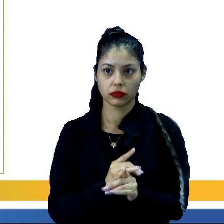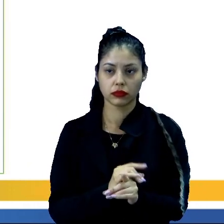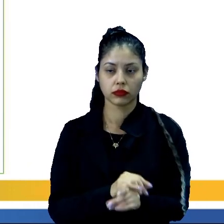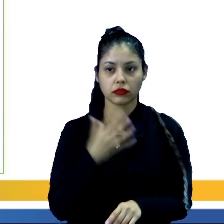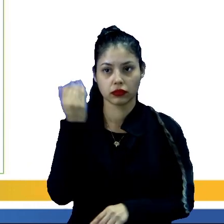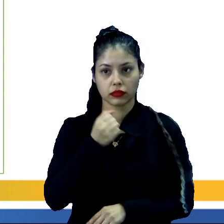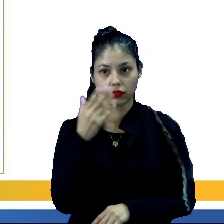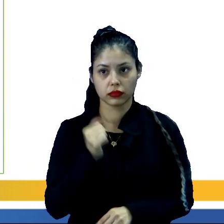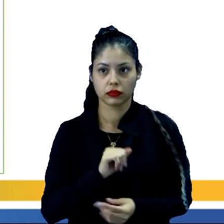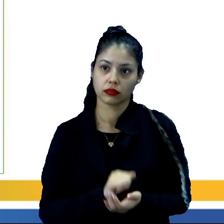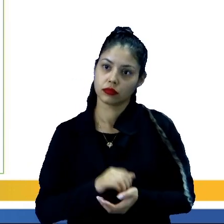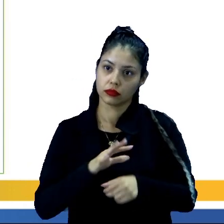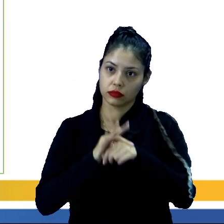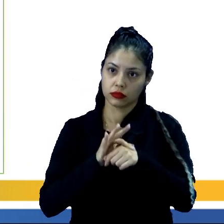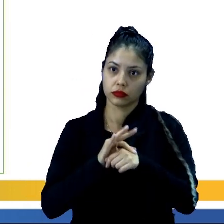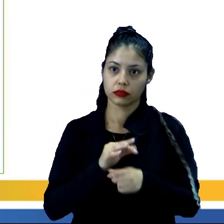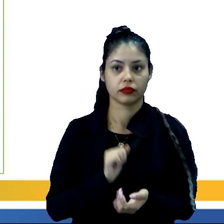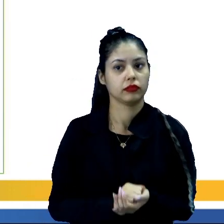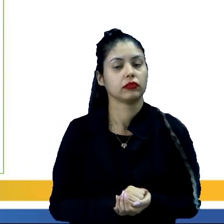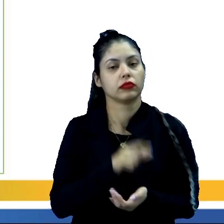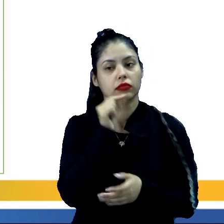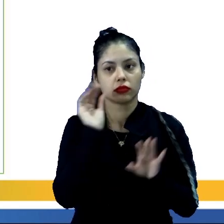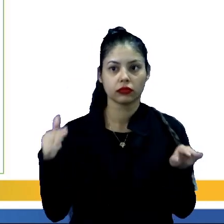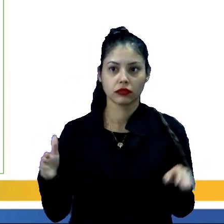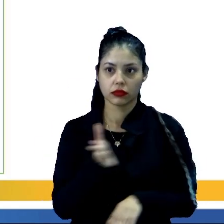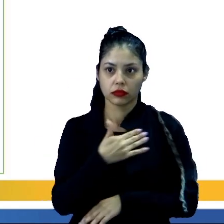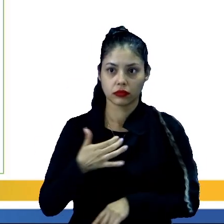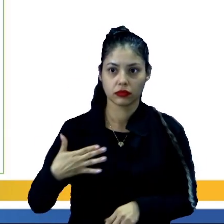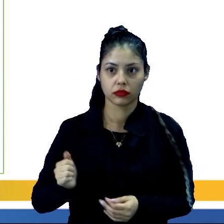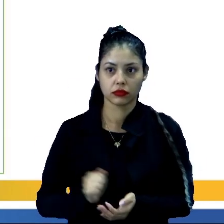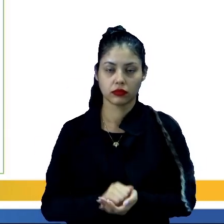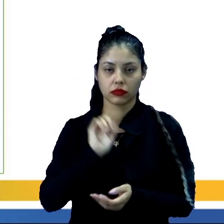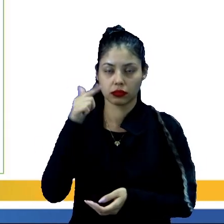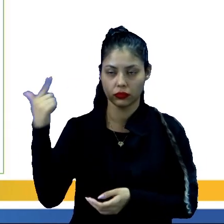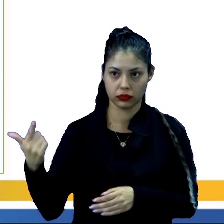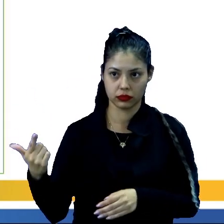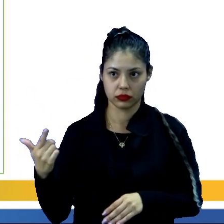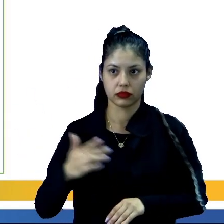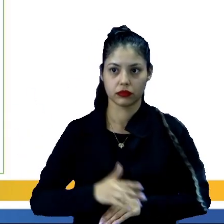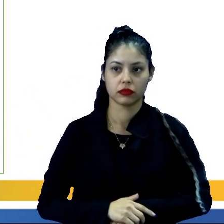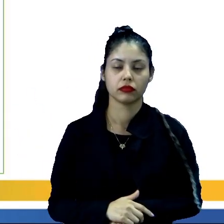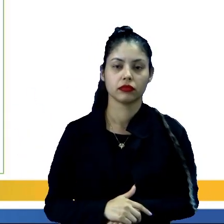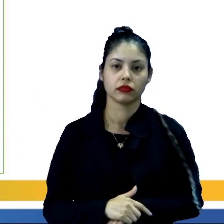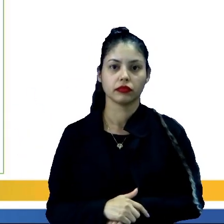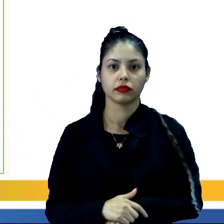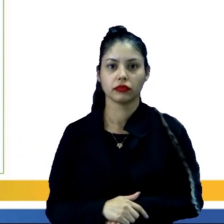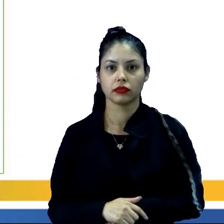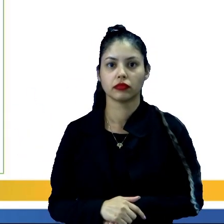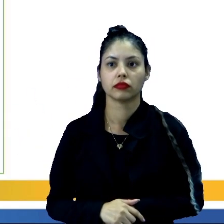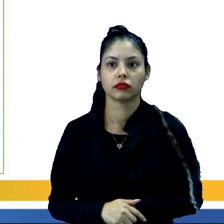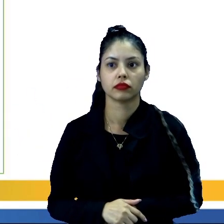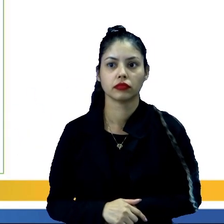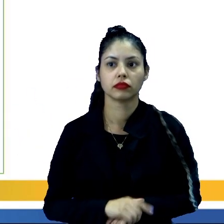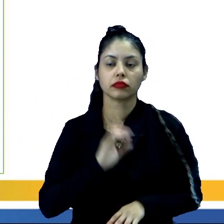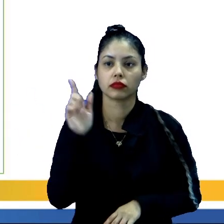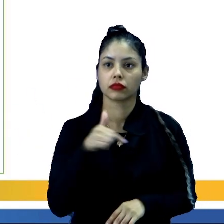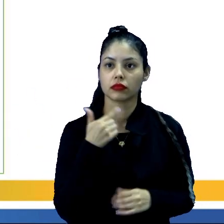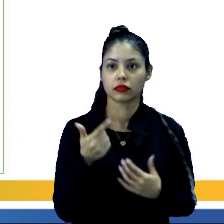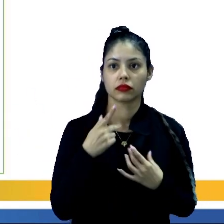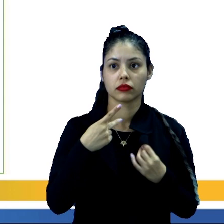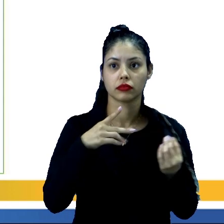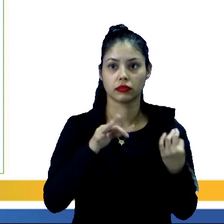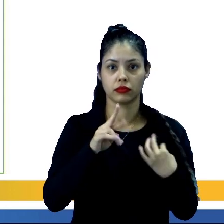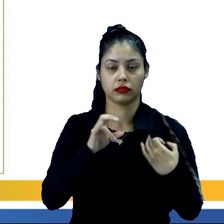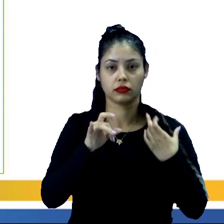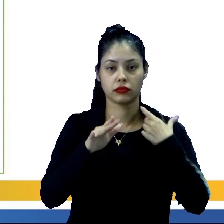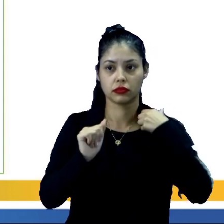também em leites, em derivados de carne, aves, peixes, cereais e também ali nos legumes. Depois nós temos